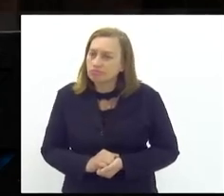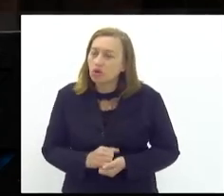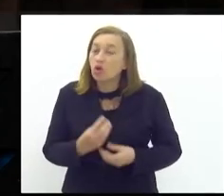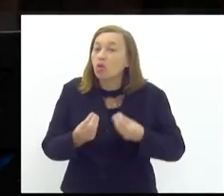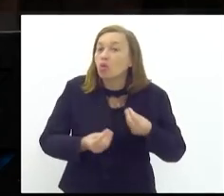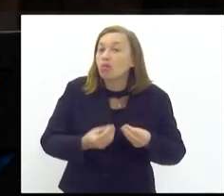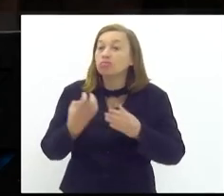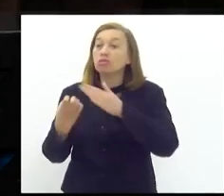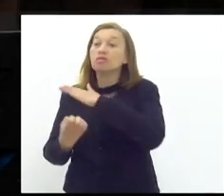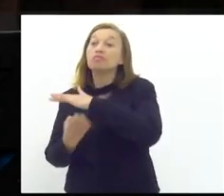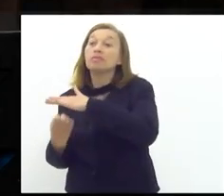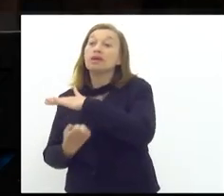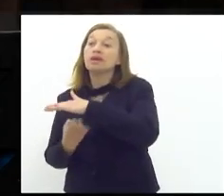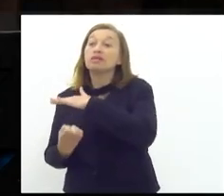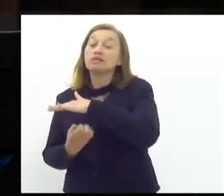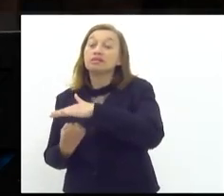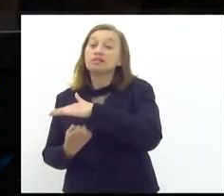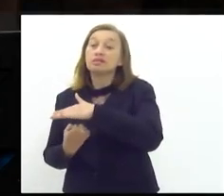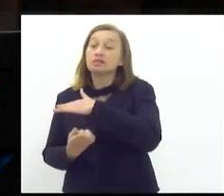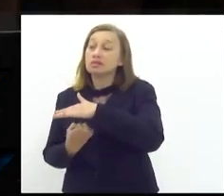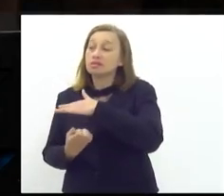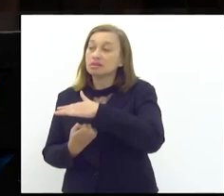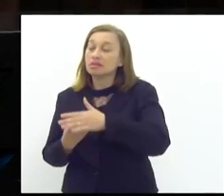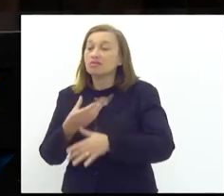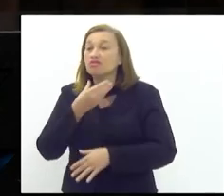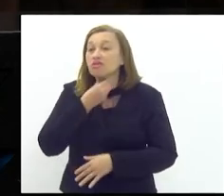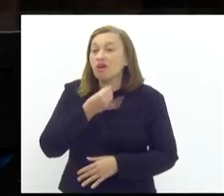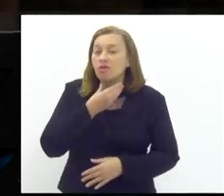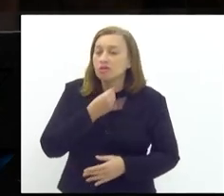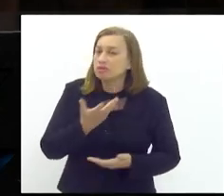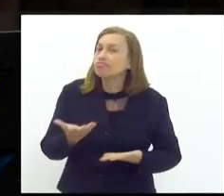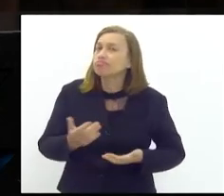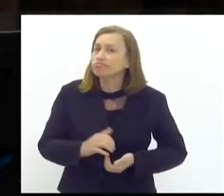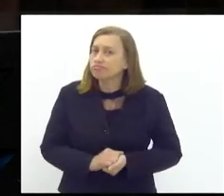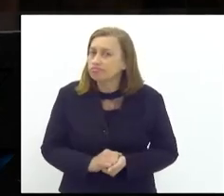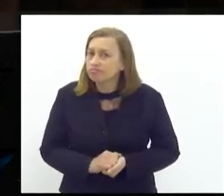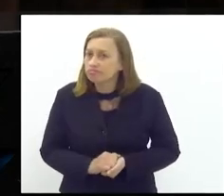empresas Fantasmas através de que operadores